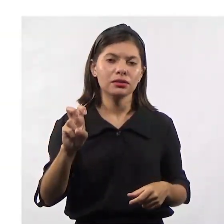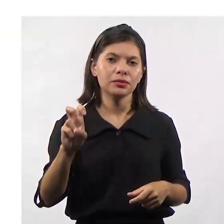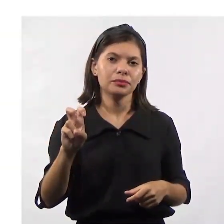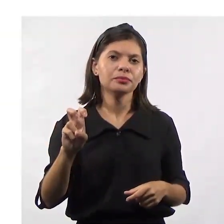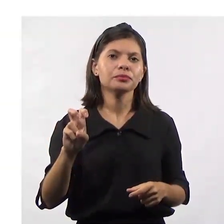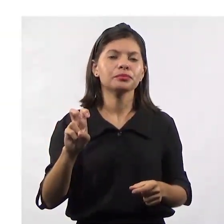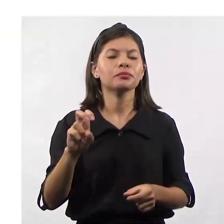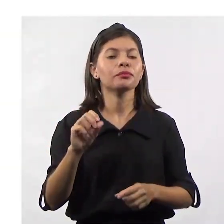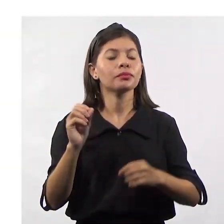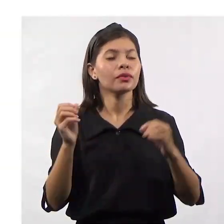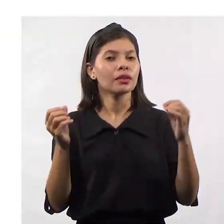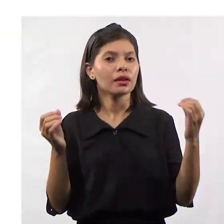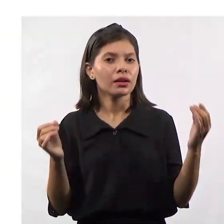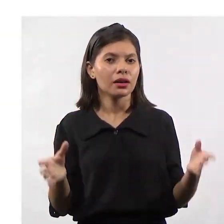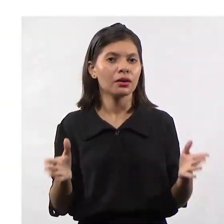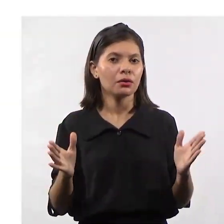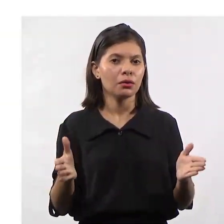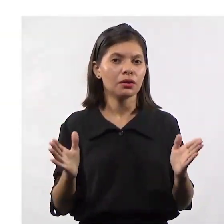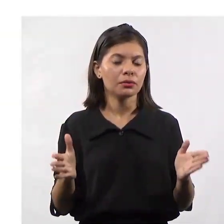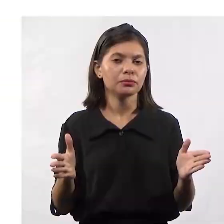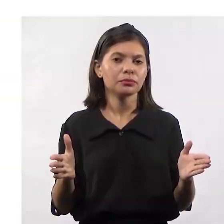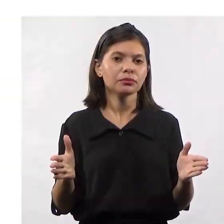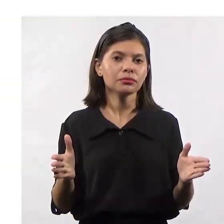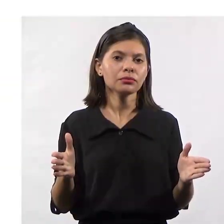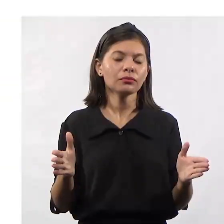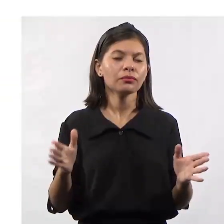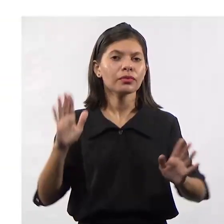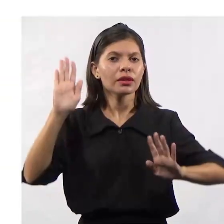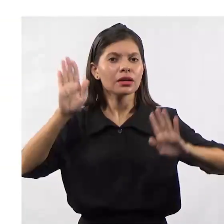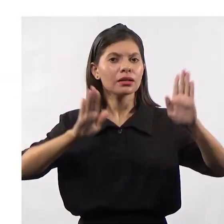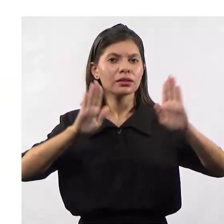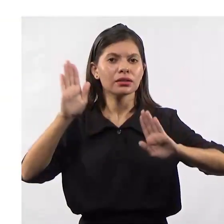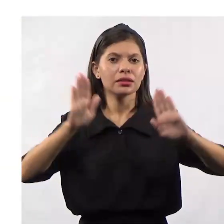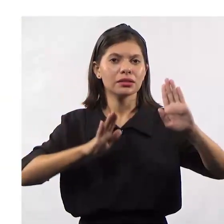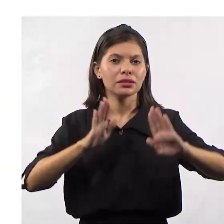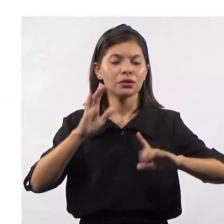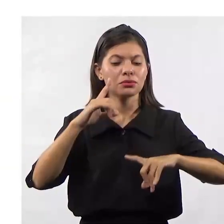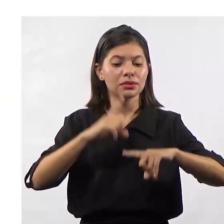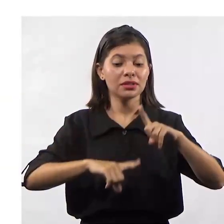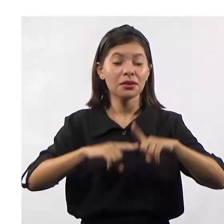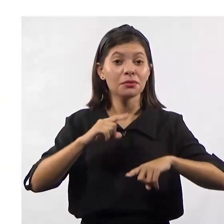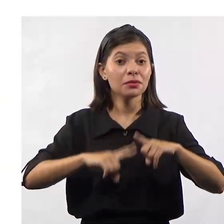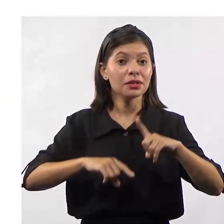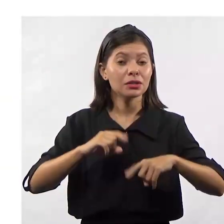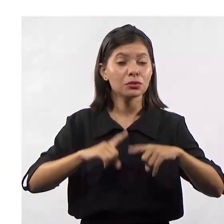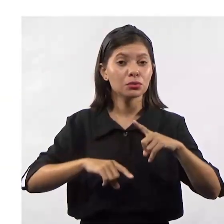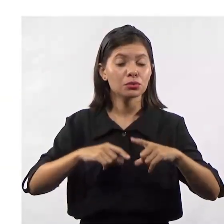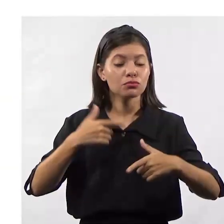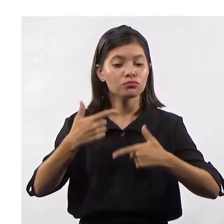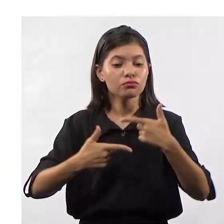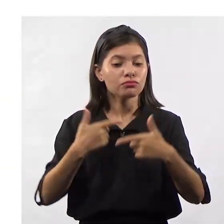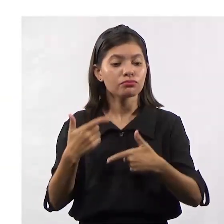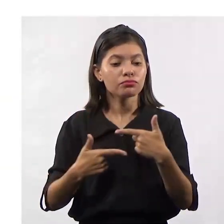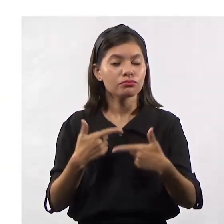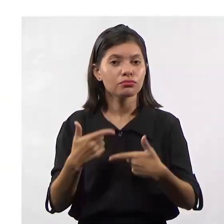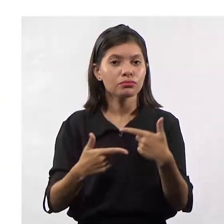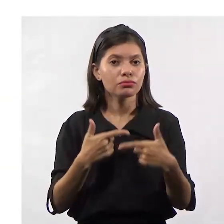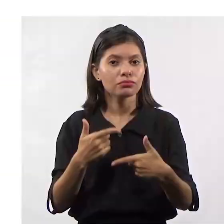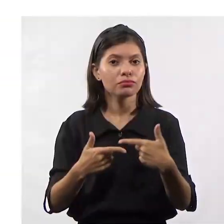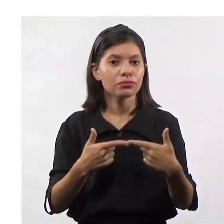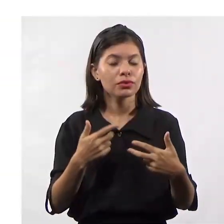ler. Agora, se for o caso de uma licitação de serviços e obras, aí os prazos eles